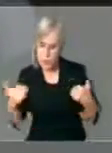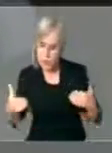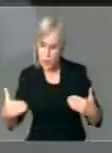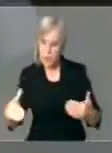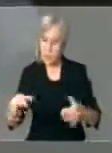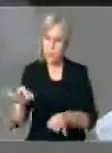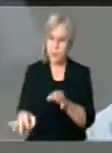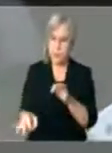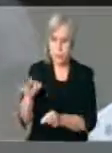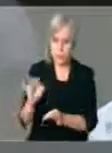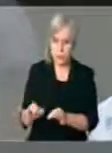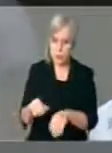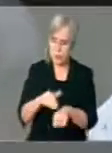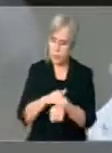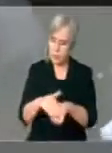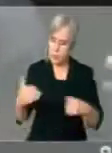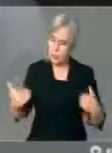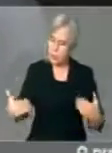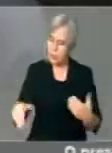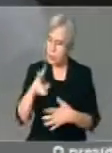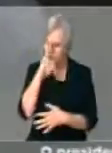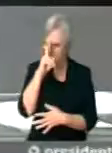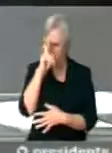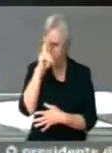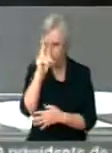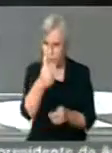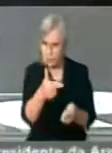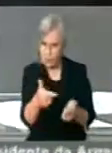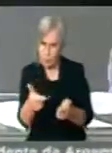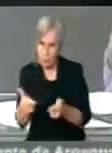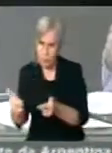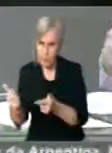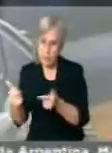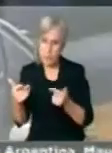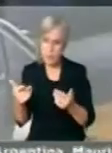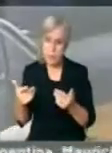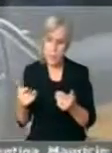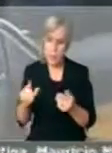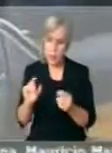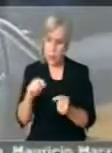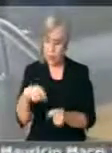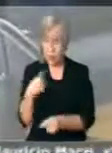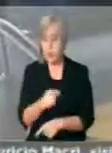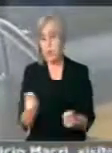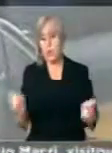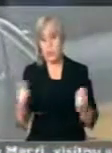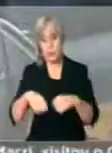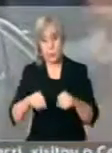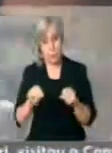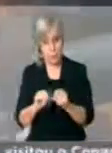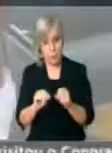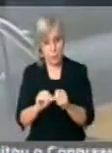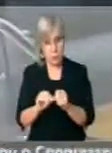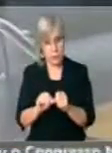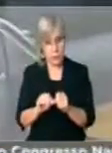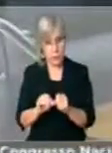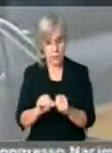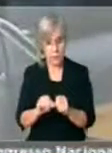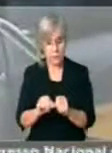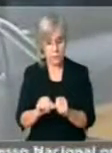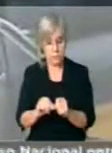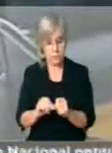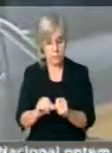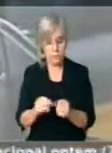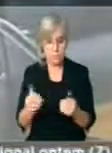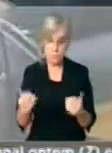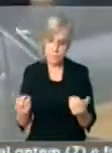Justiça, com o Ministério das Forças Armadas, no que for possível e no que for mais possível.